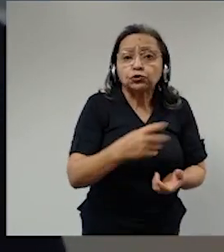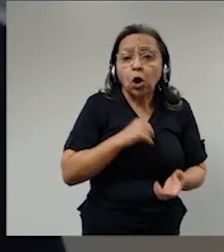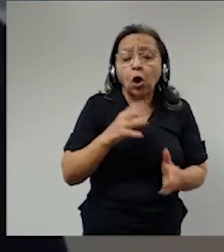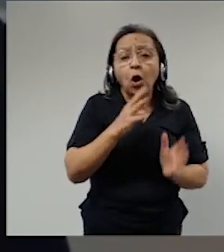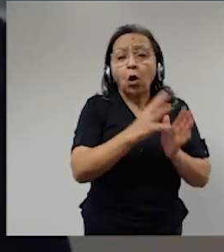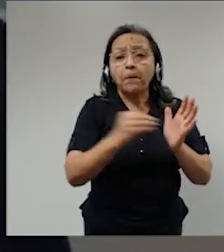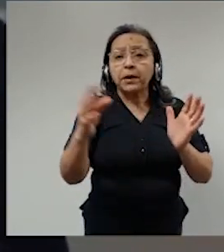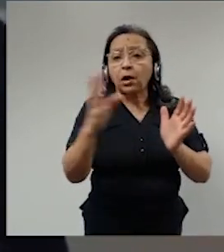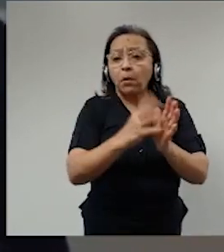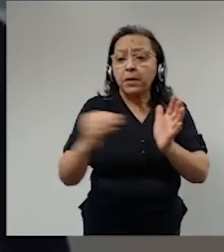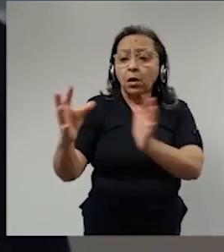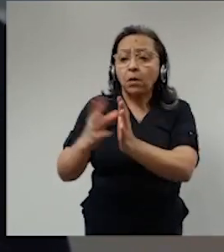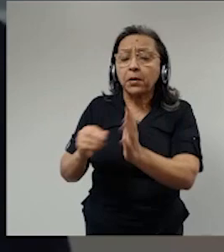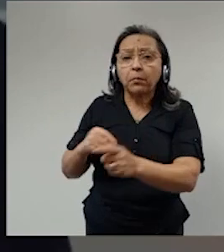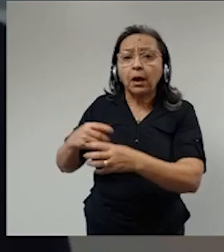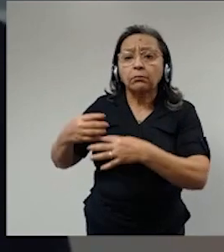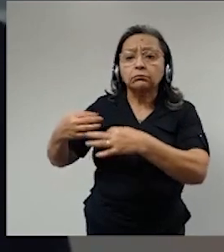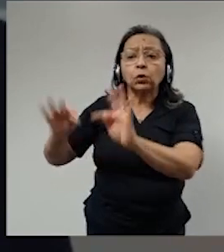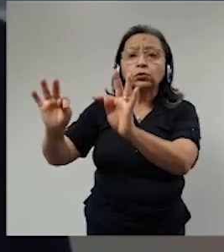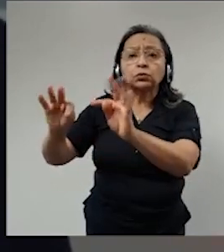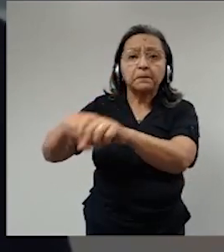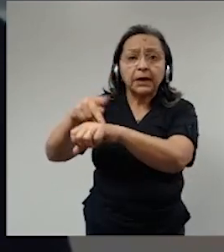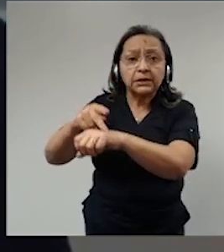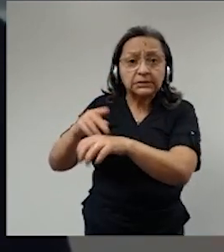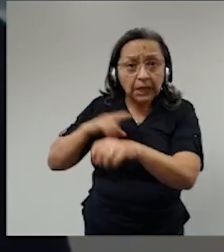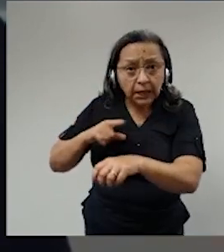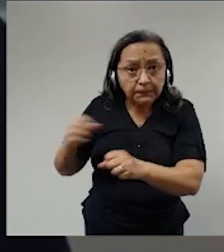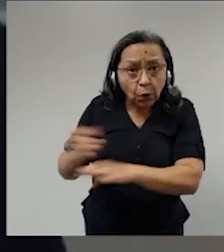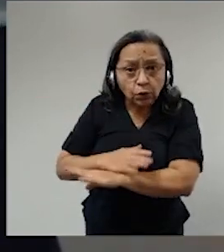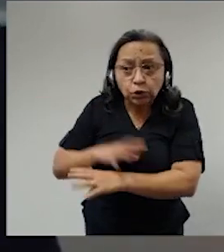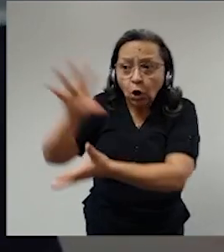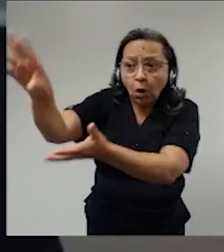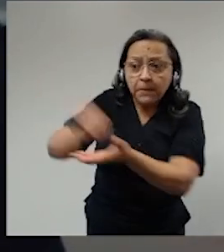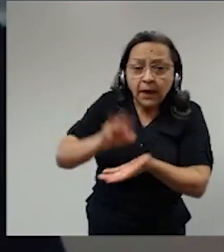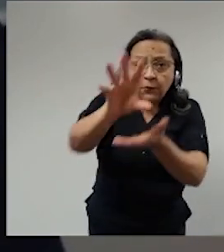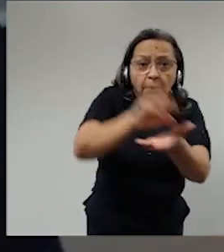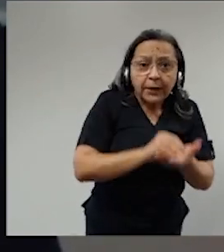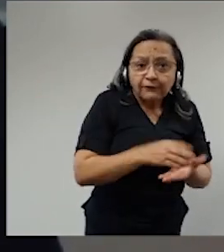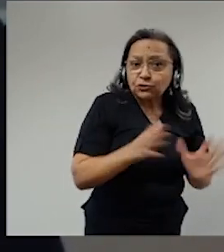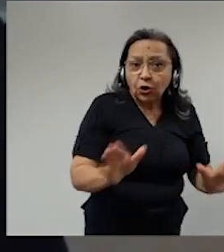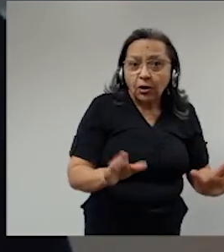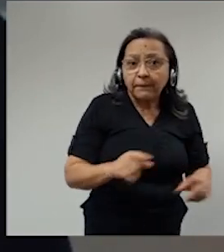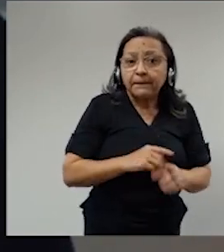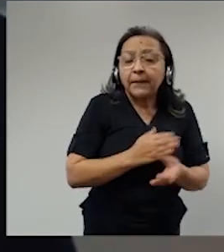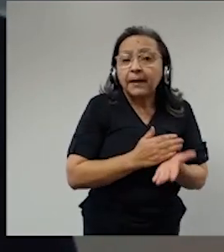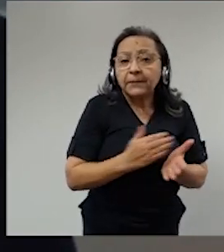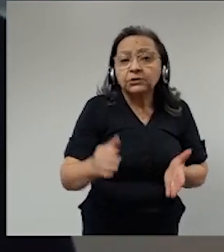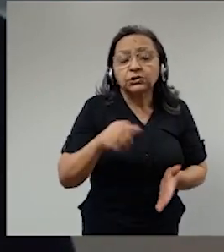as tecnologias já desenvolvidas no exterior. A partir de 96, tivemos um grande avanço